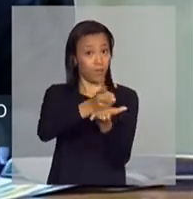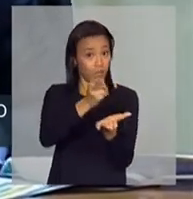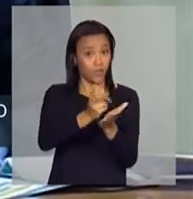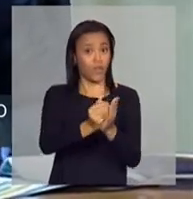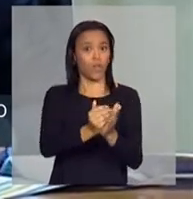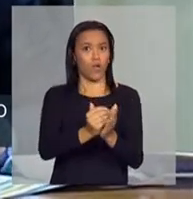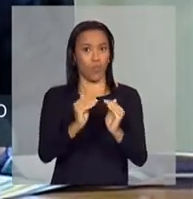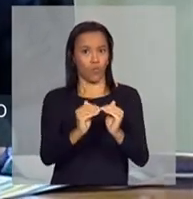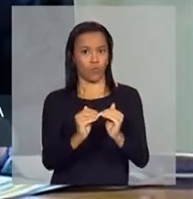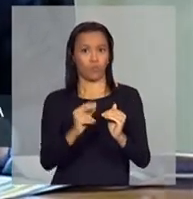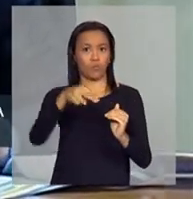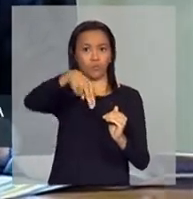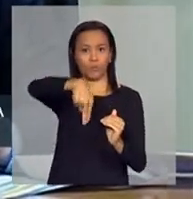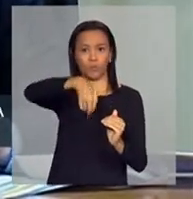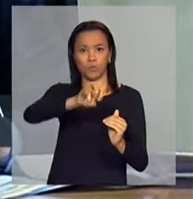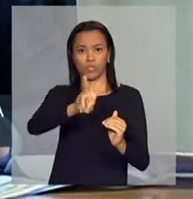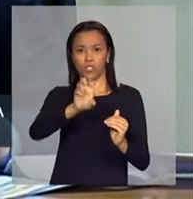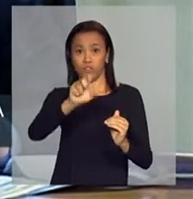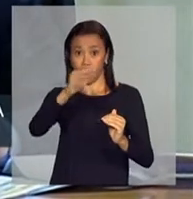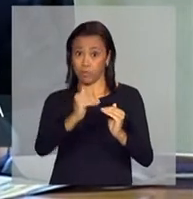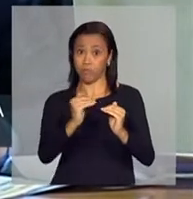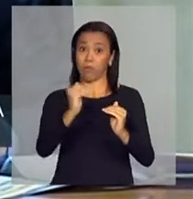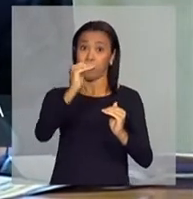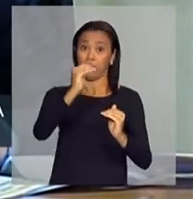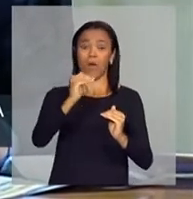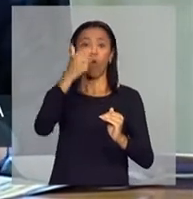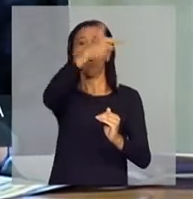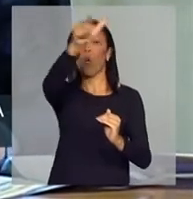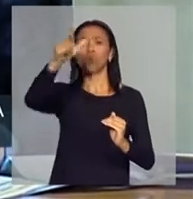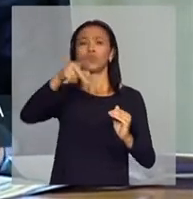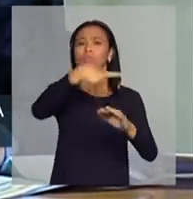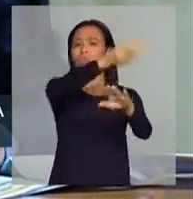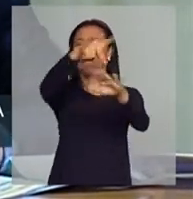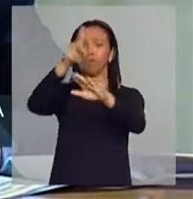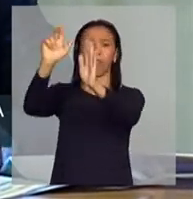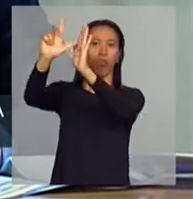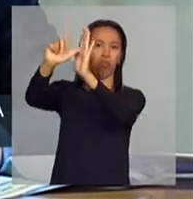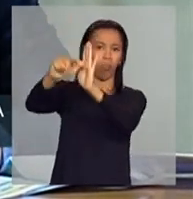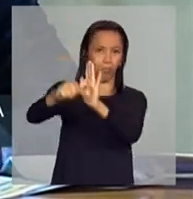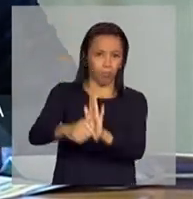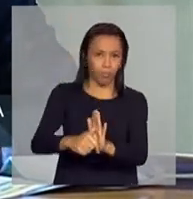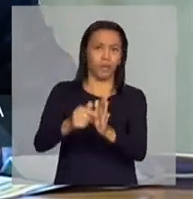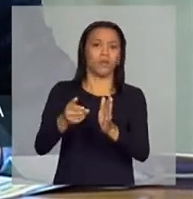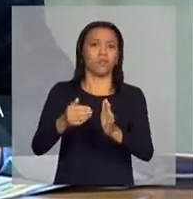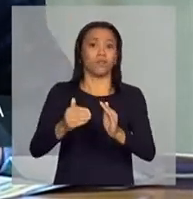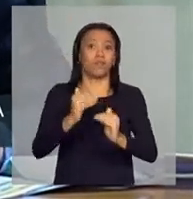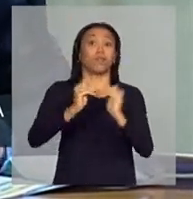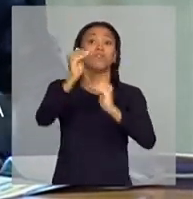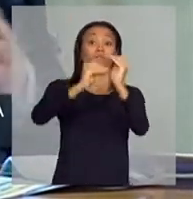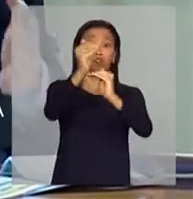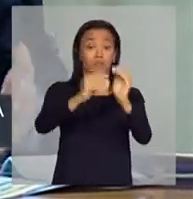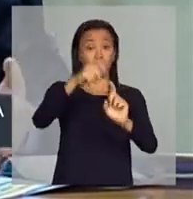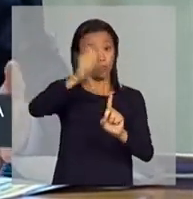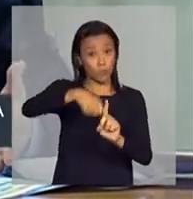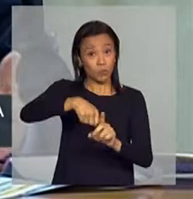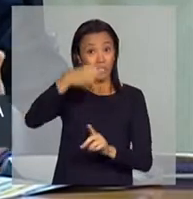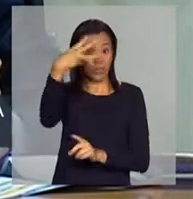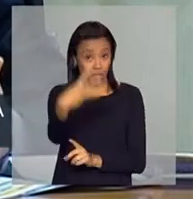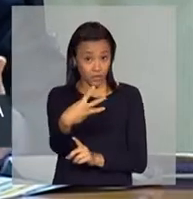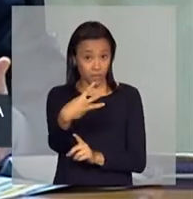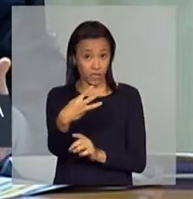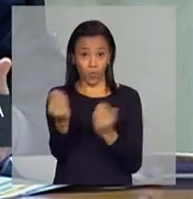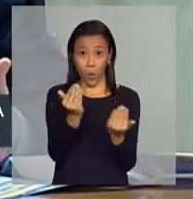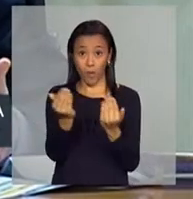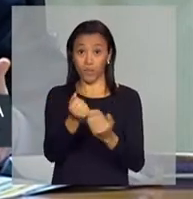de crescimento A maioria dos países teve desaceleração é de crescimento no 1º tri em relação ao